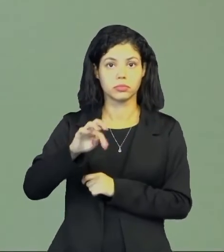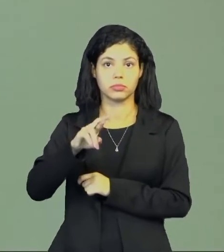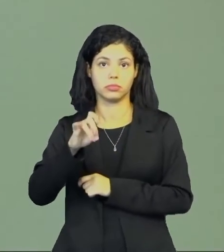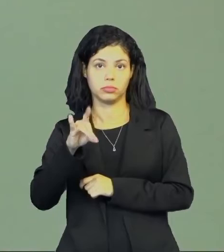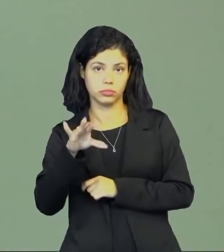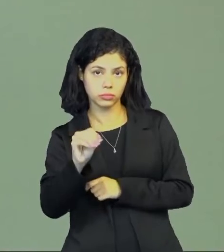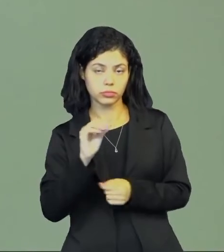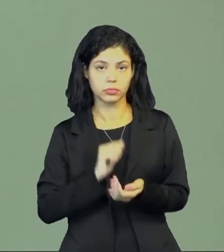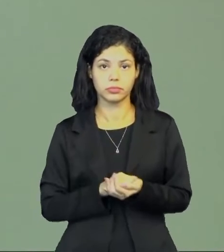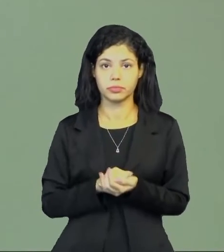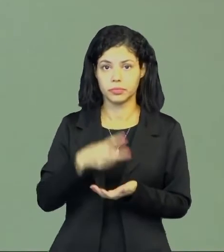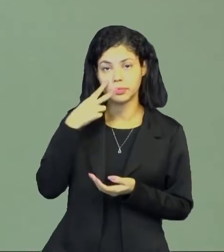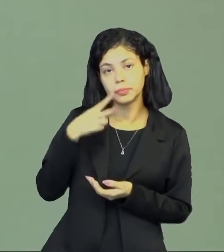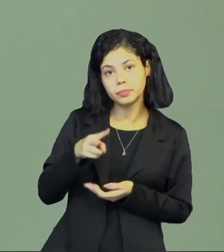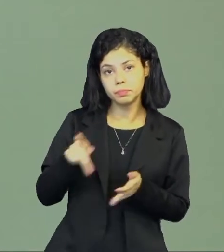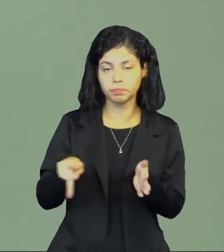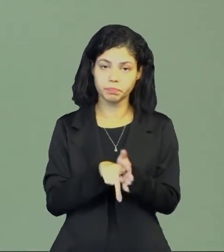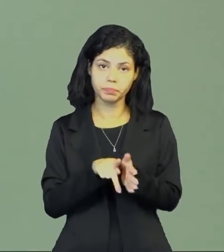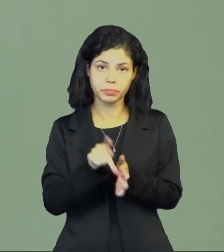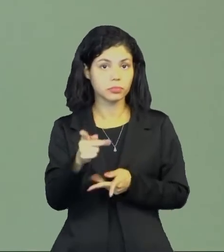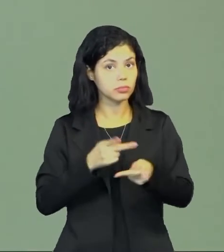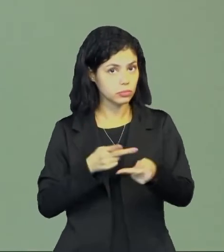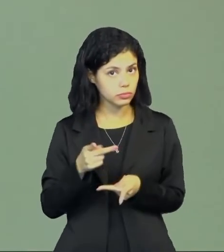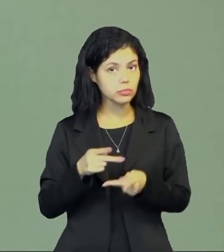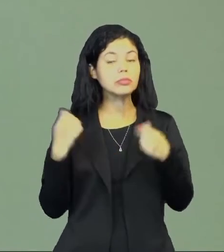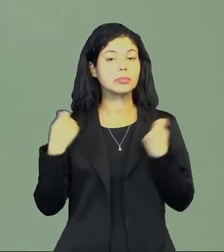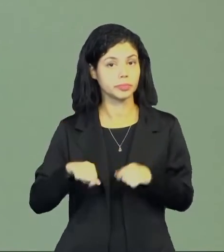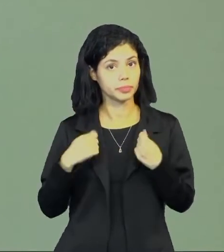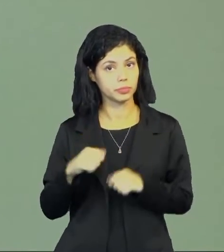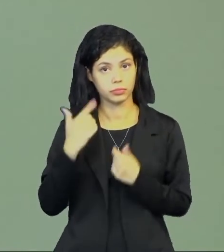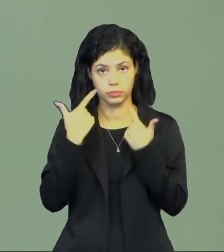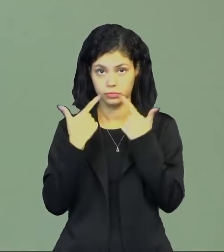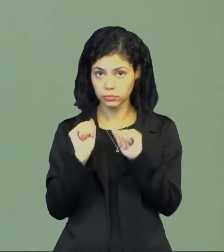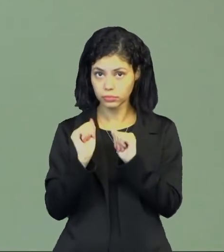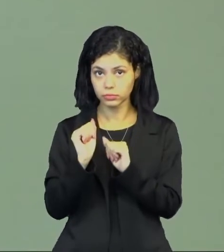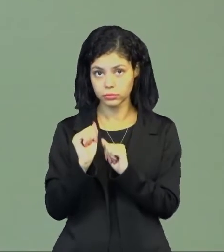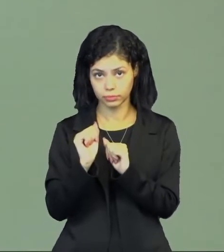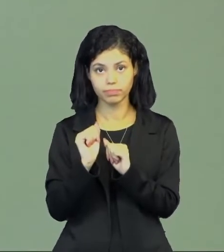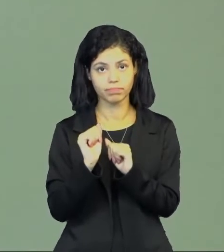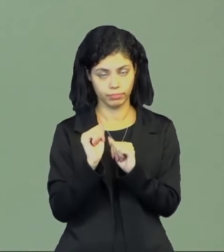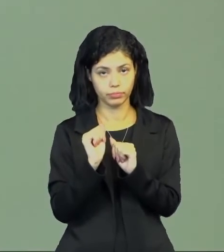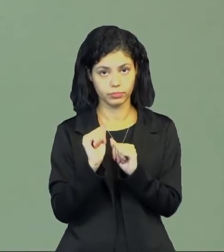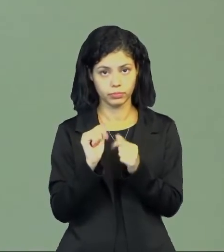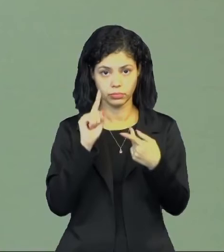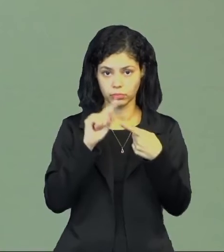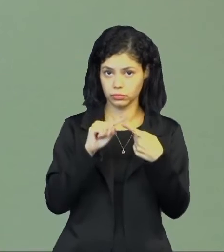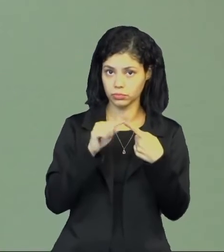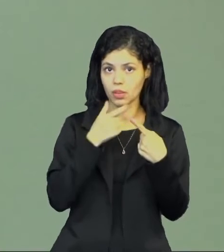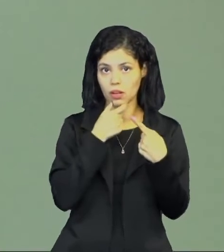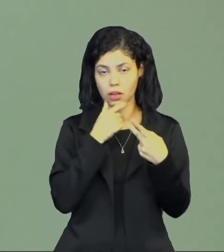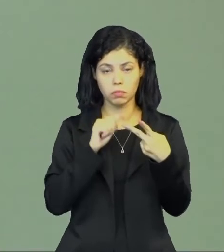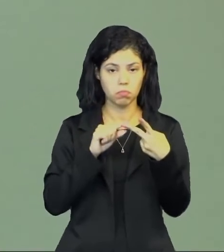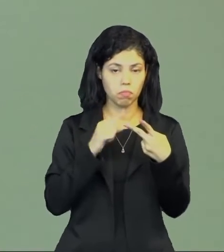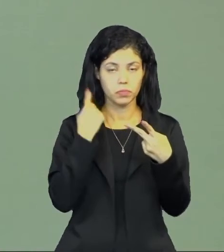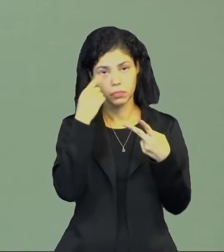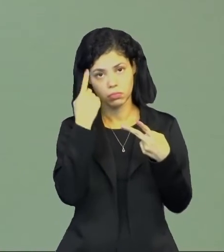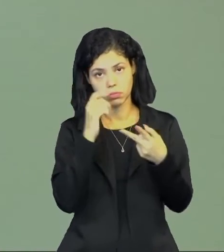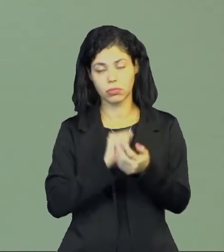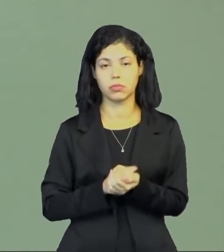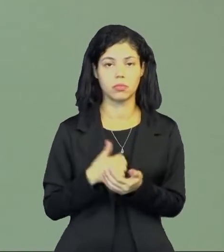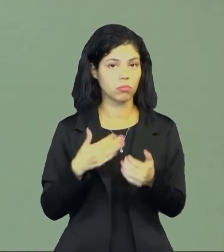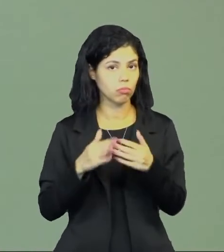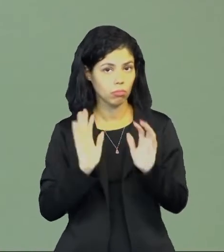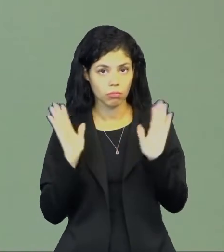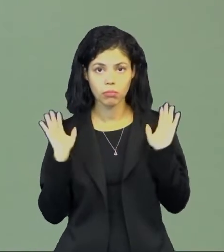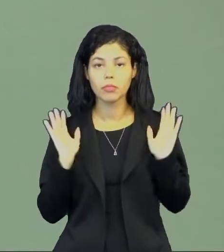Quando ela vai fazer o mestrado, ela vê que no seu projeto de mestrado ela precisa de uma língua estrangeira, né? Que pode ser o inglês, o espanhol, né? Pode